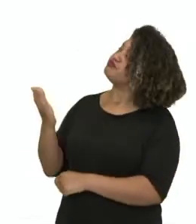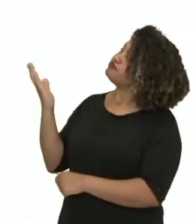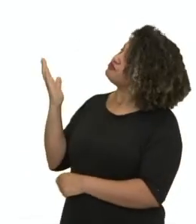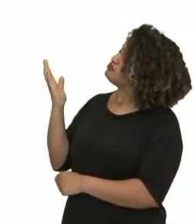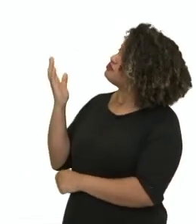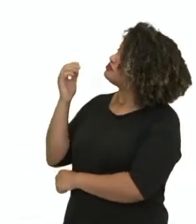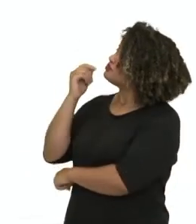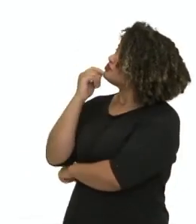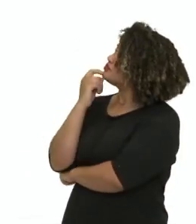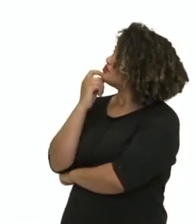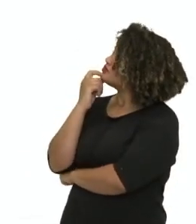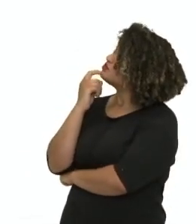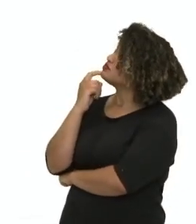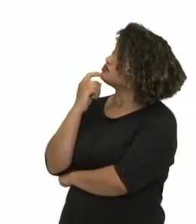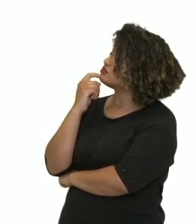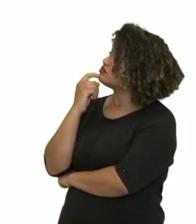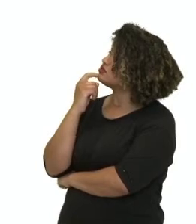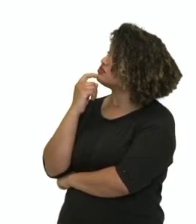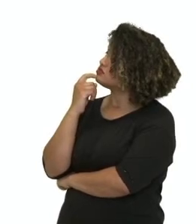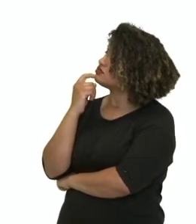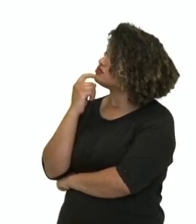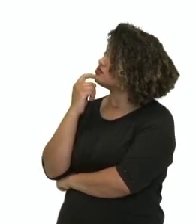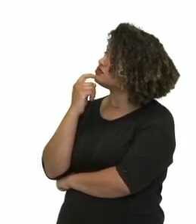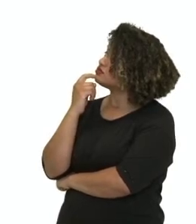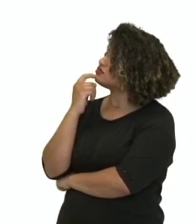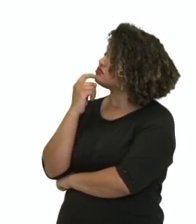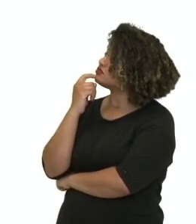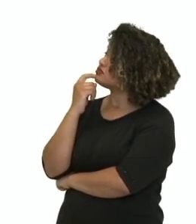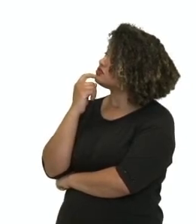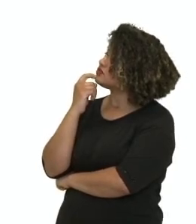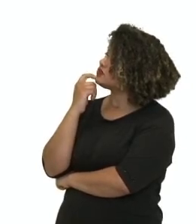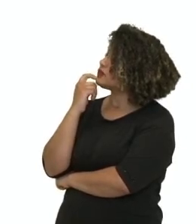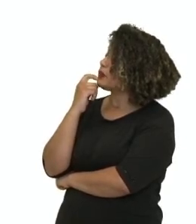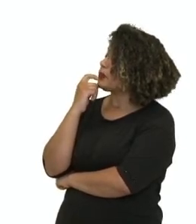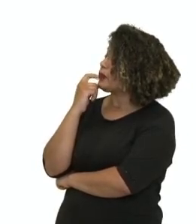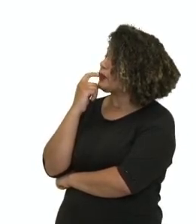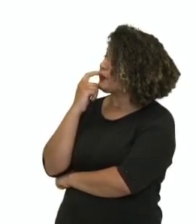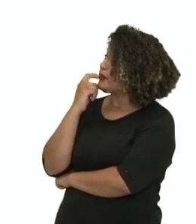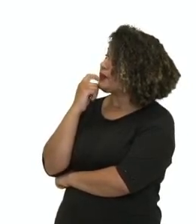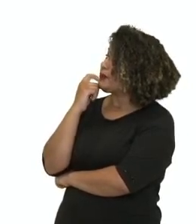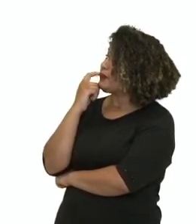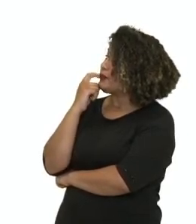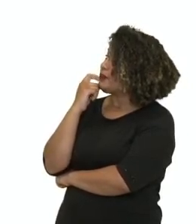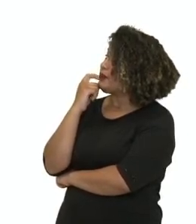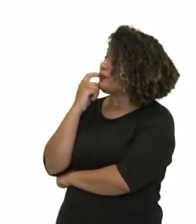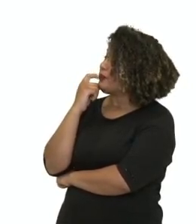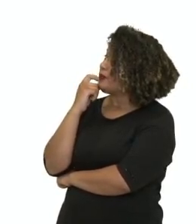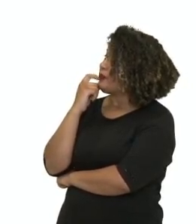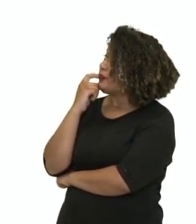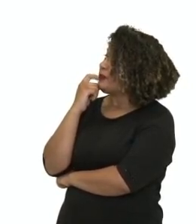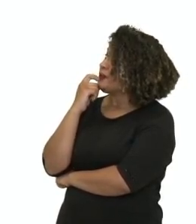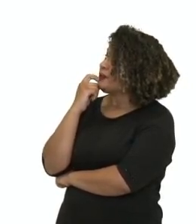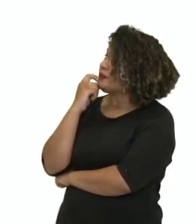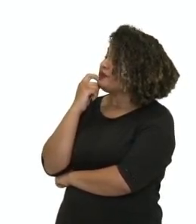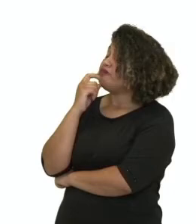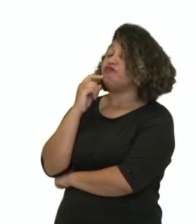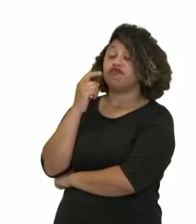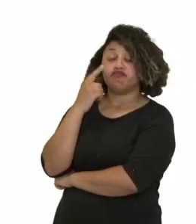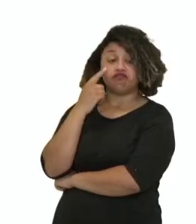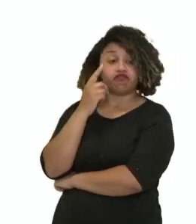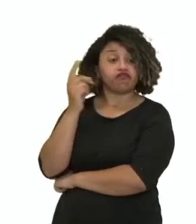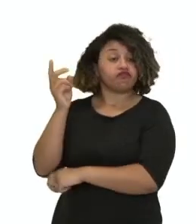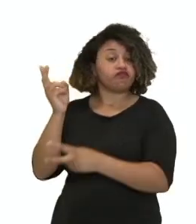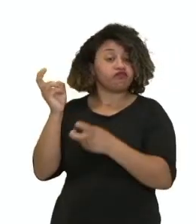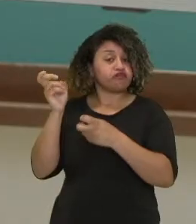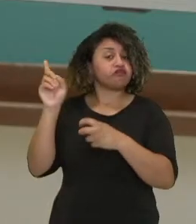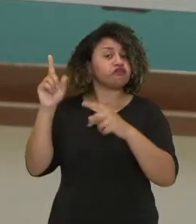n, número de elementos, de termos até a n, e r, a razão. Então, com essa